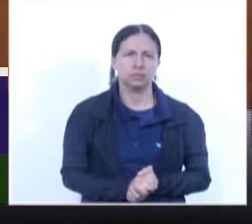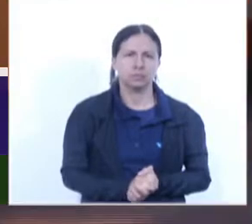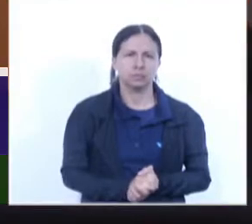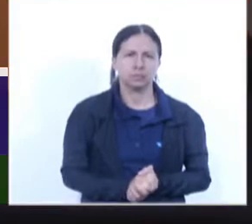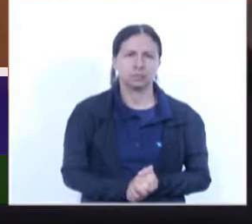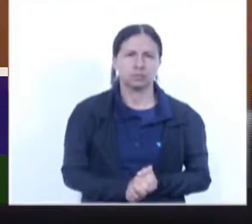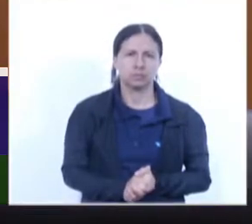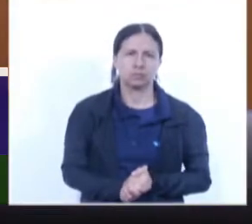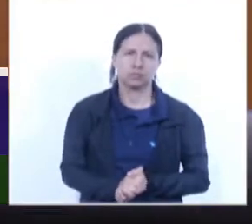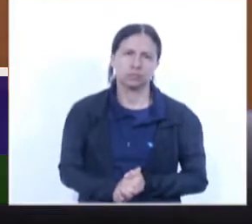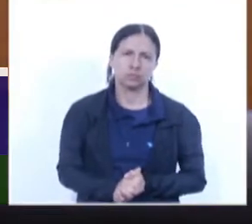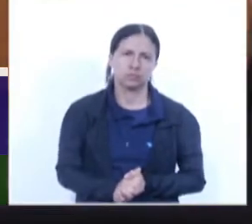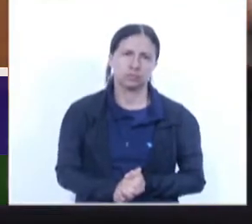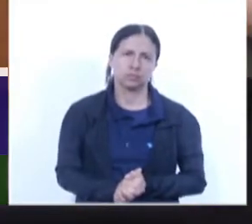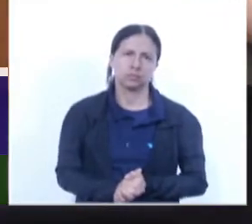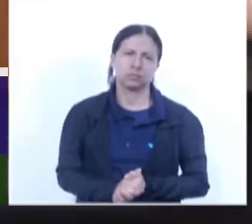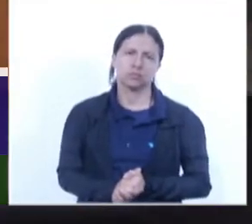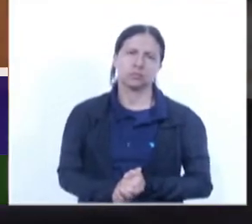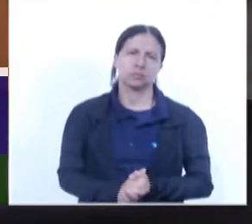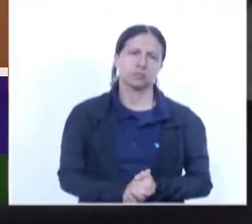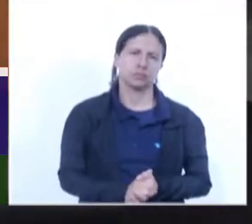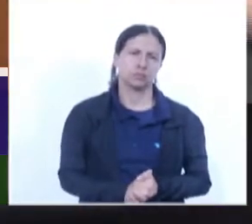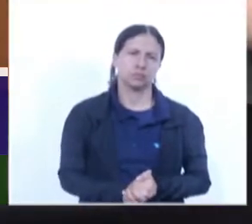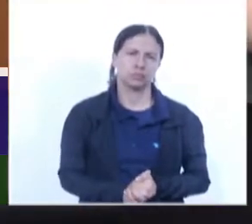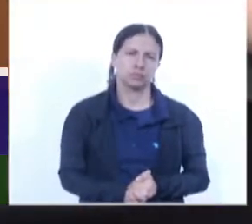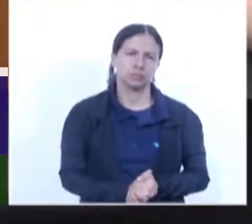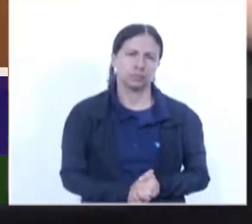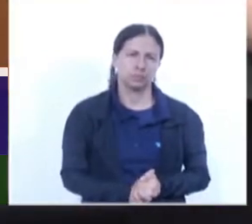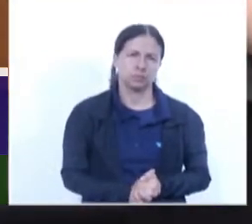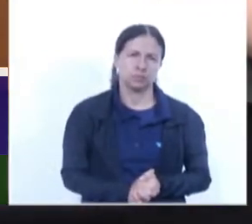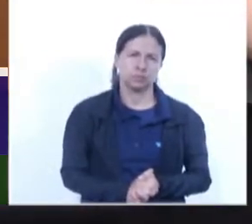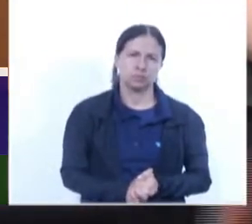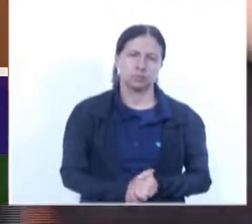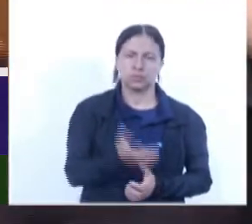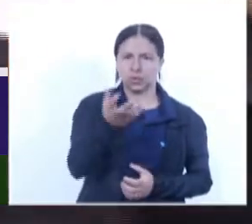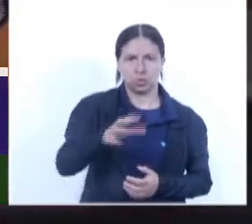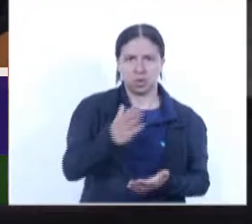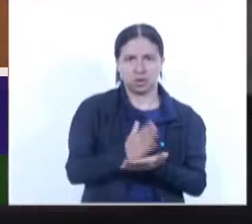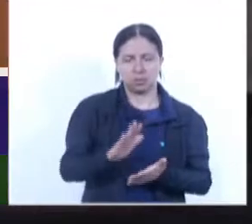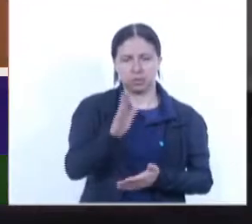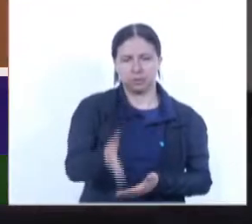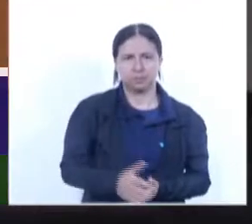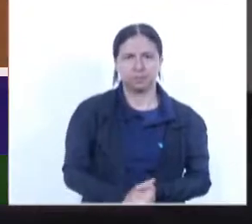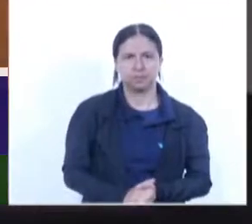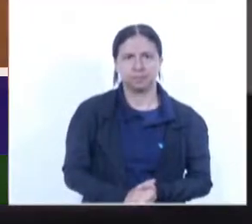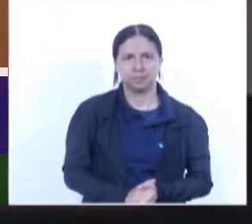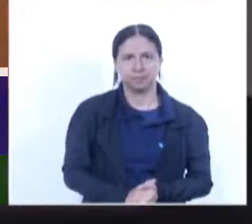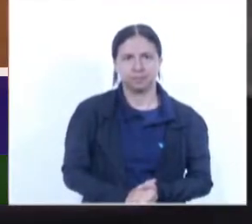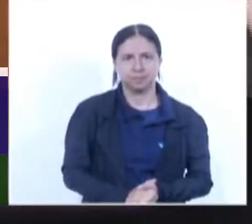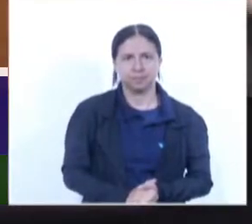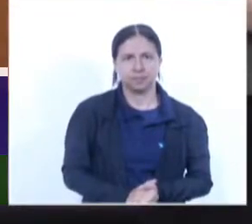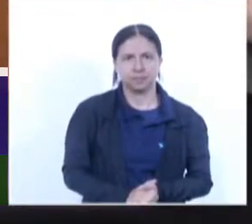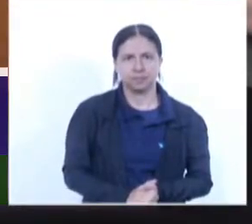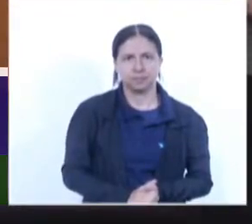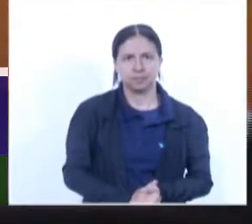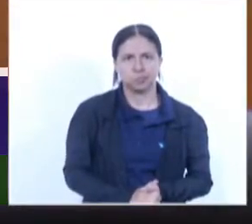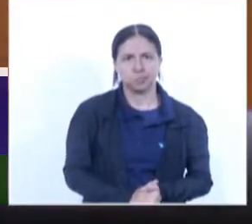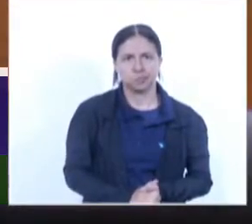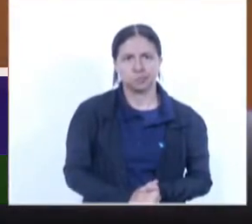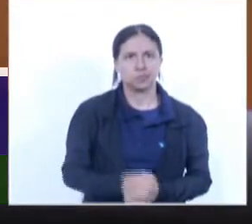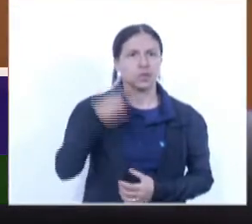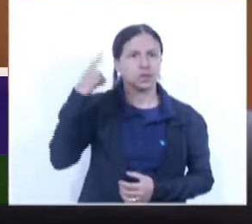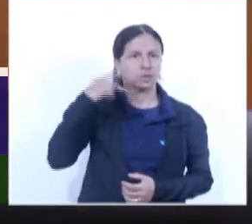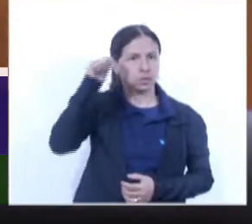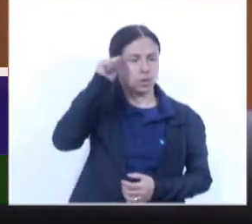quer discutir o projeto não tendo ninguém que quer discutir o projeto Vereador